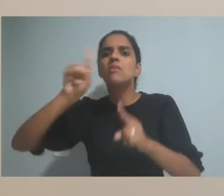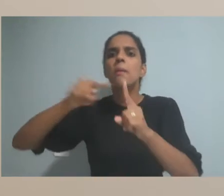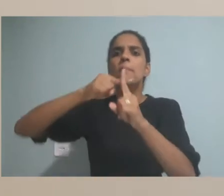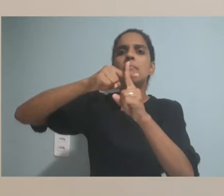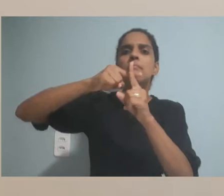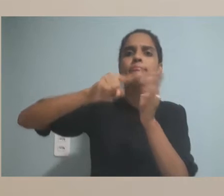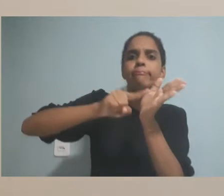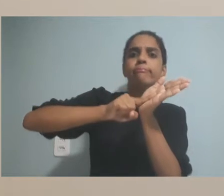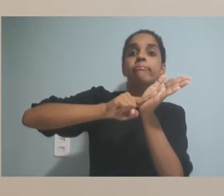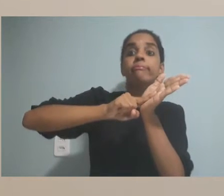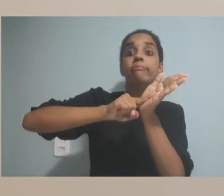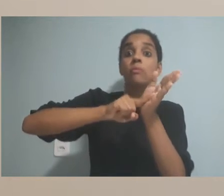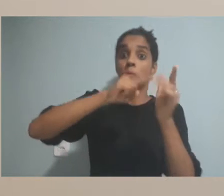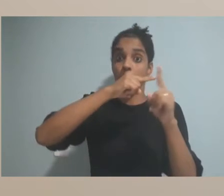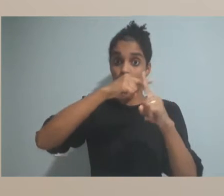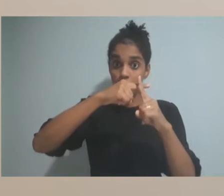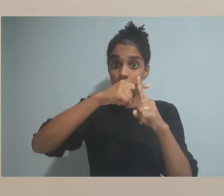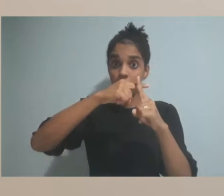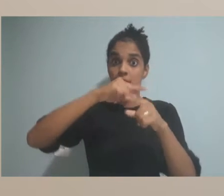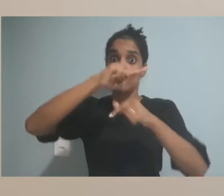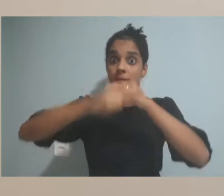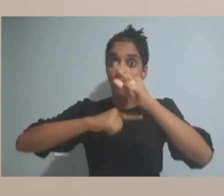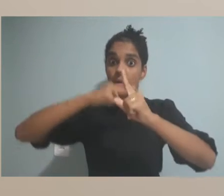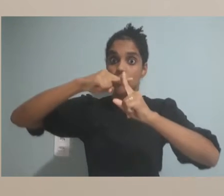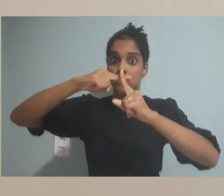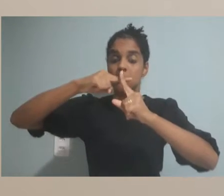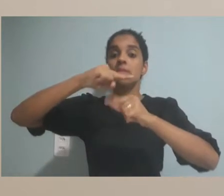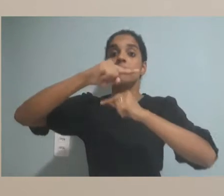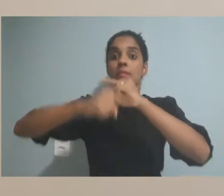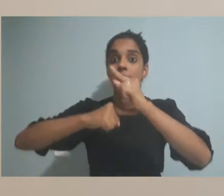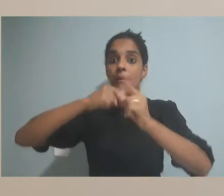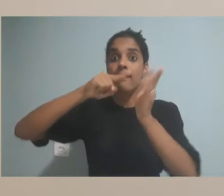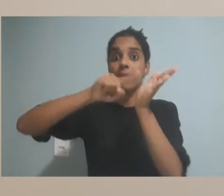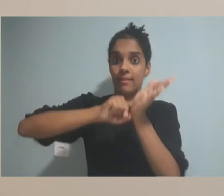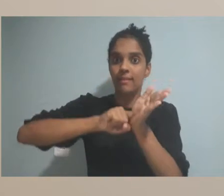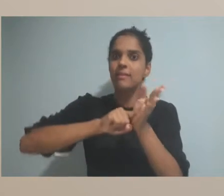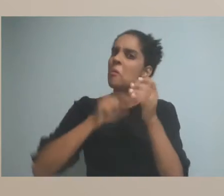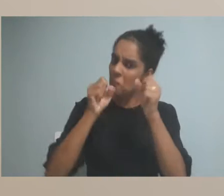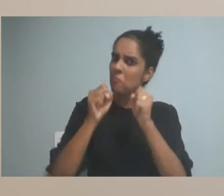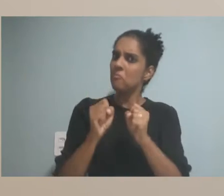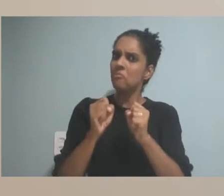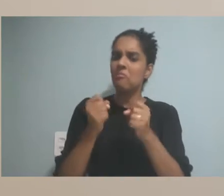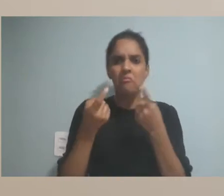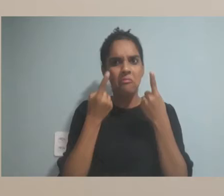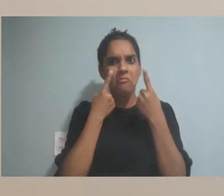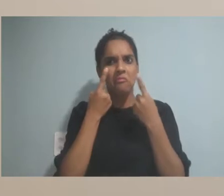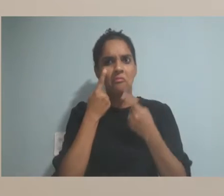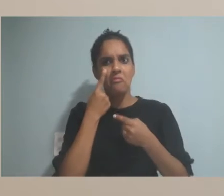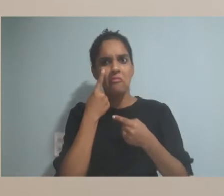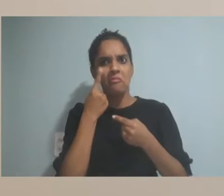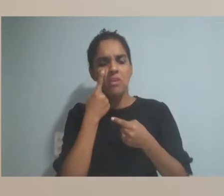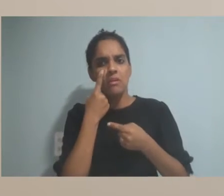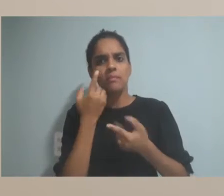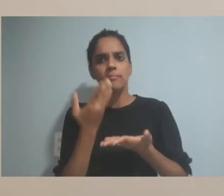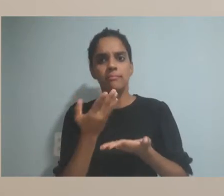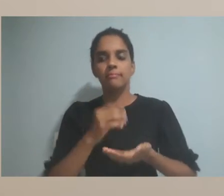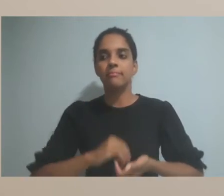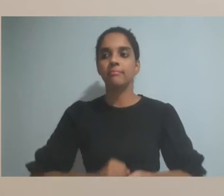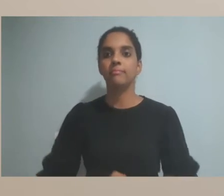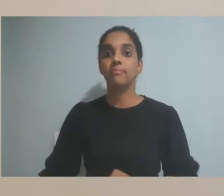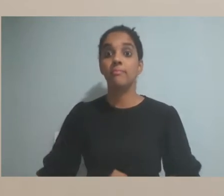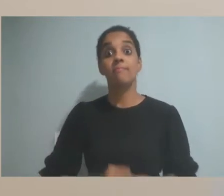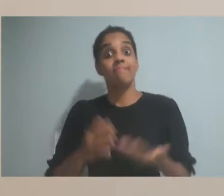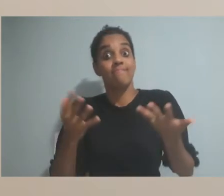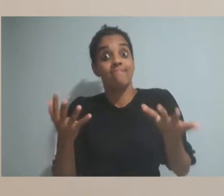cargas. Então, hoje temos as denominadas cargas positivas e as cargas negativas, que podem ser observadas